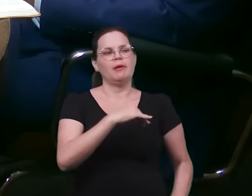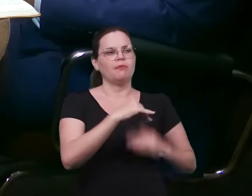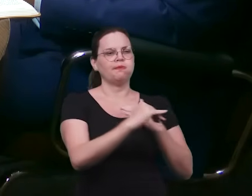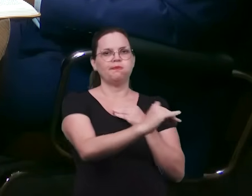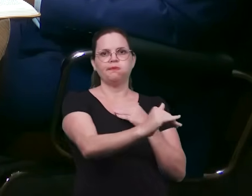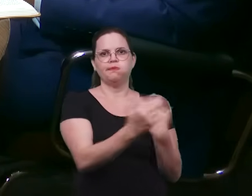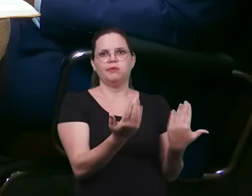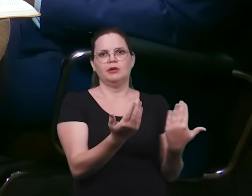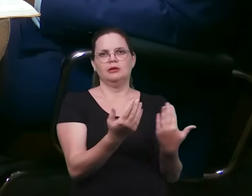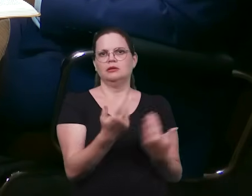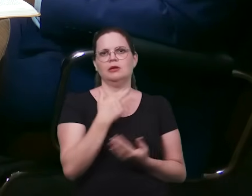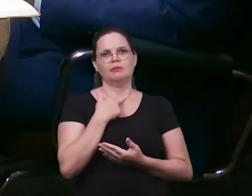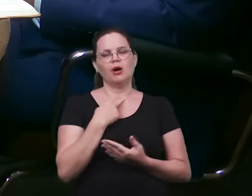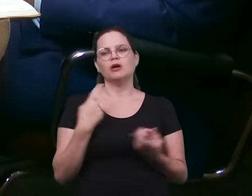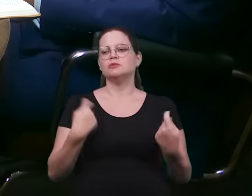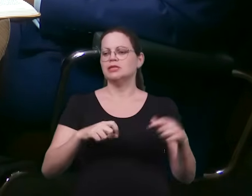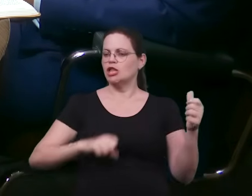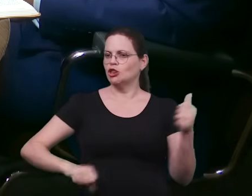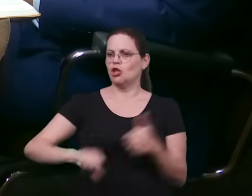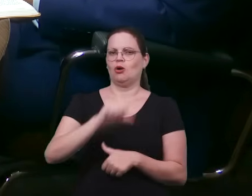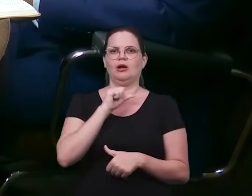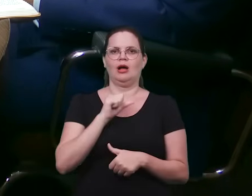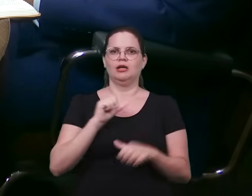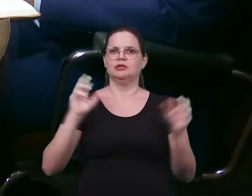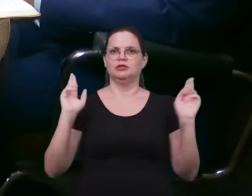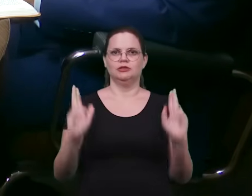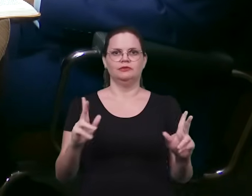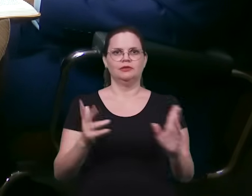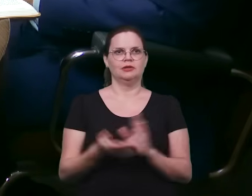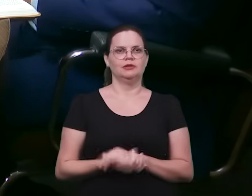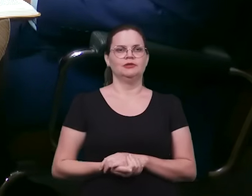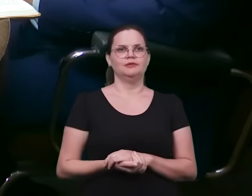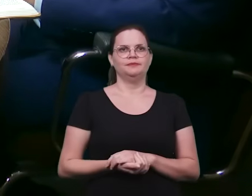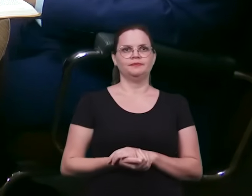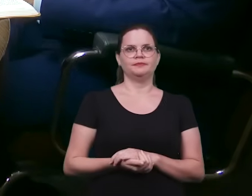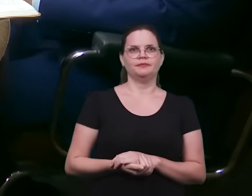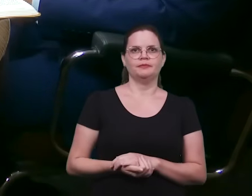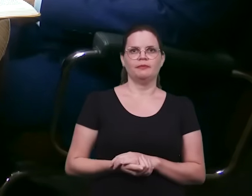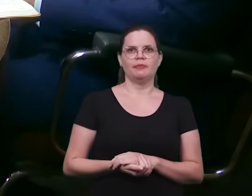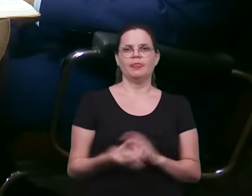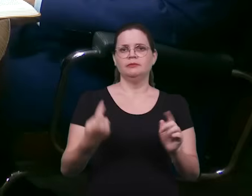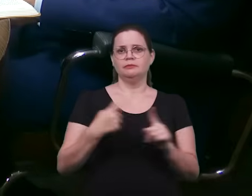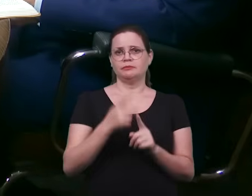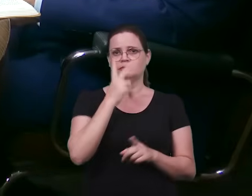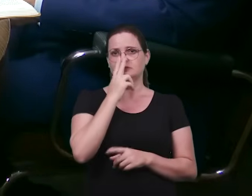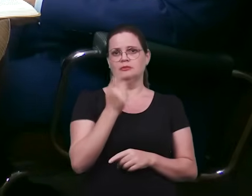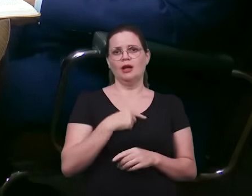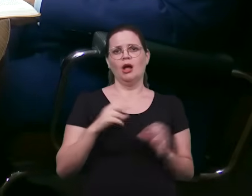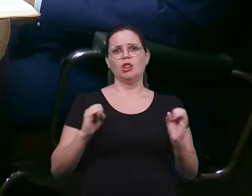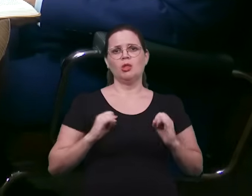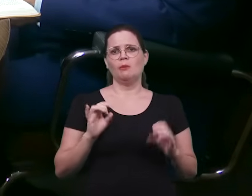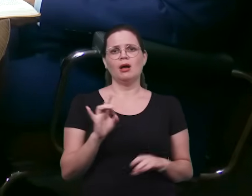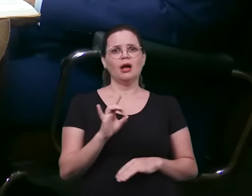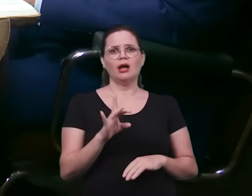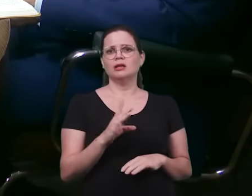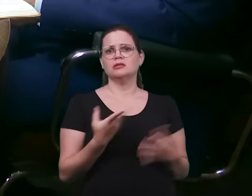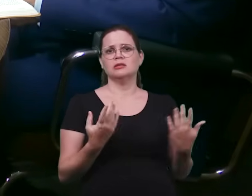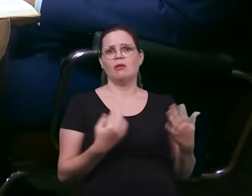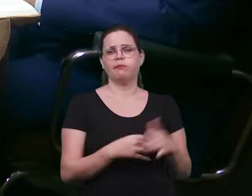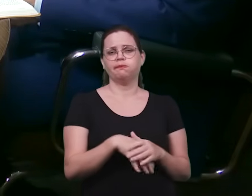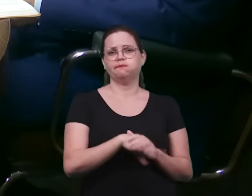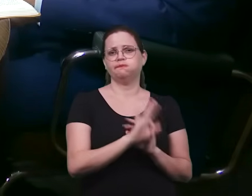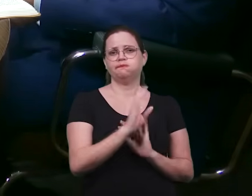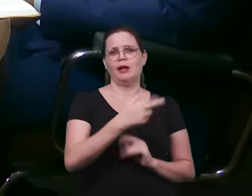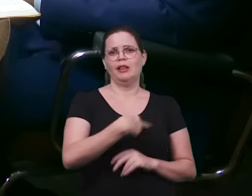vai a lugar nenhum. Glória a Deus. Vira algo, vamos dizer assim, mecânico, né? Vira